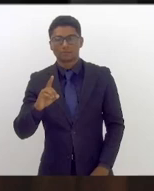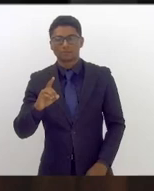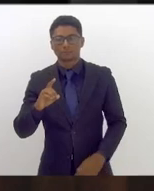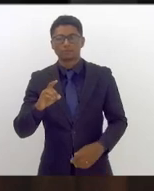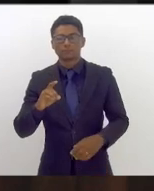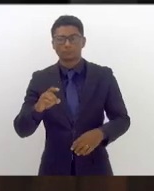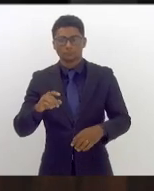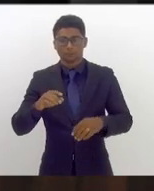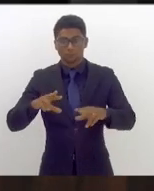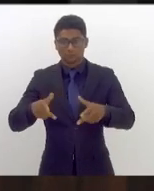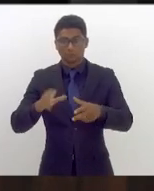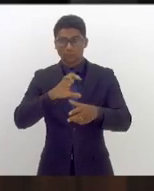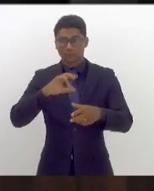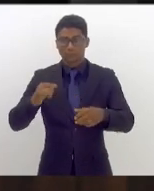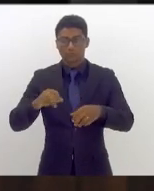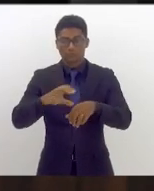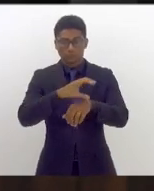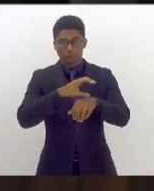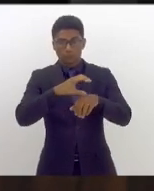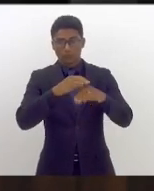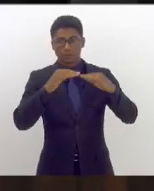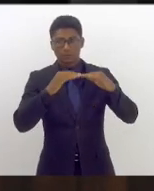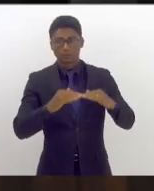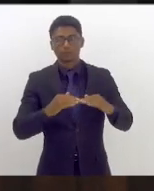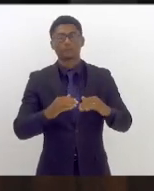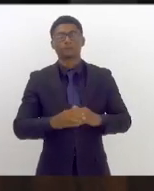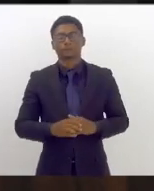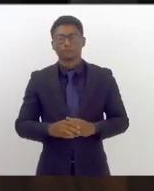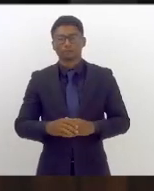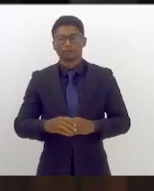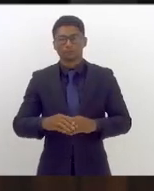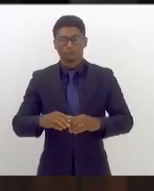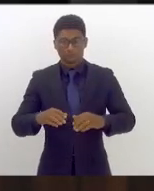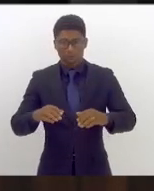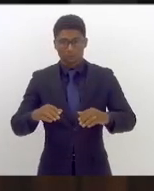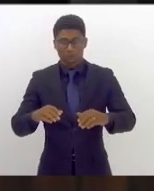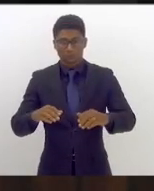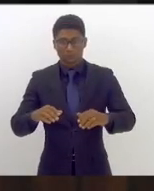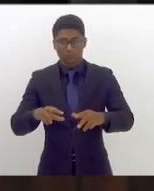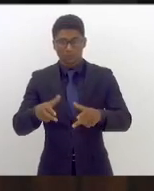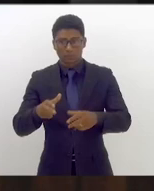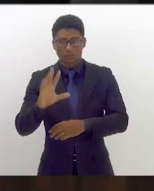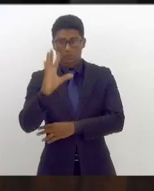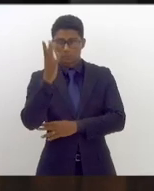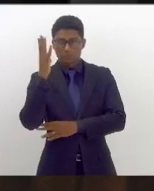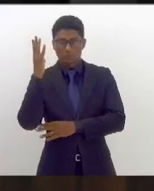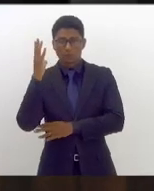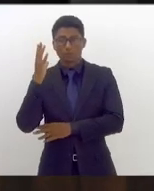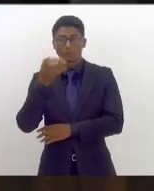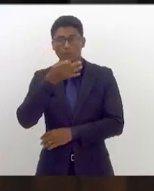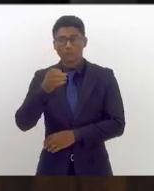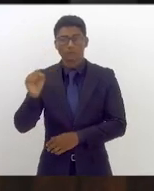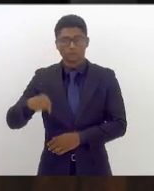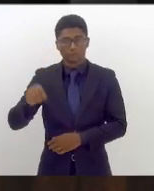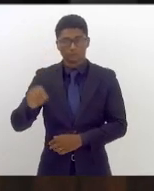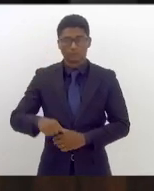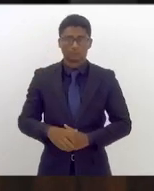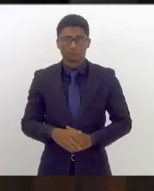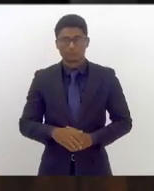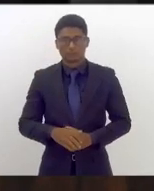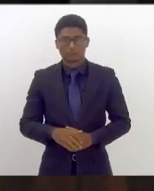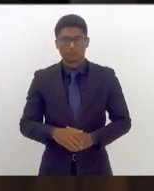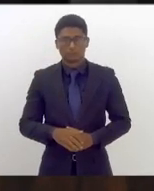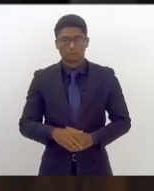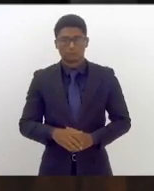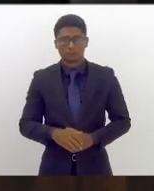constitucionalidade defesa do meio ambiente favorável saneamento ambiental e a sua favorável de assuntos municipais no